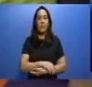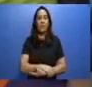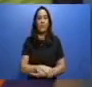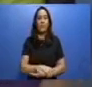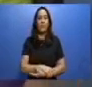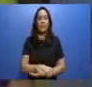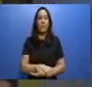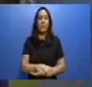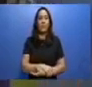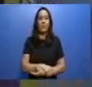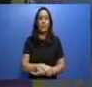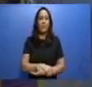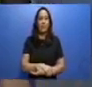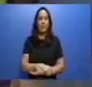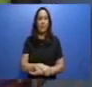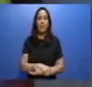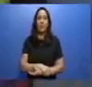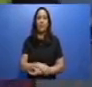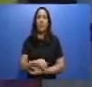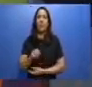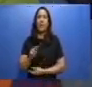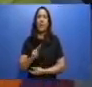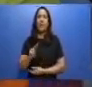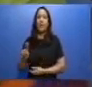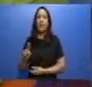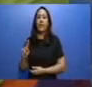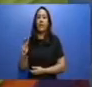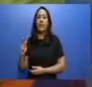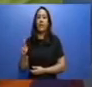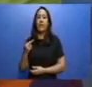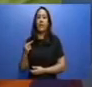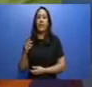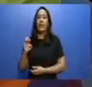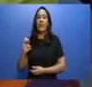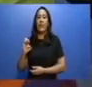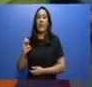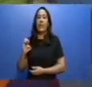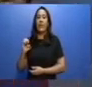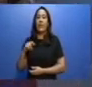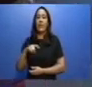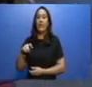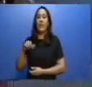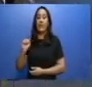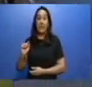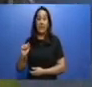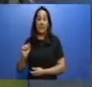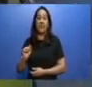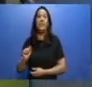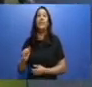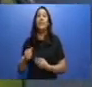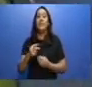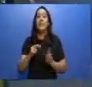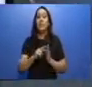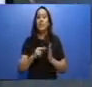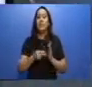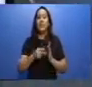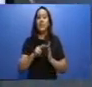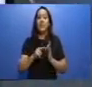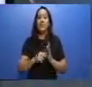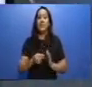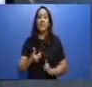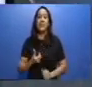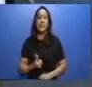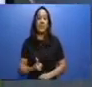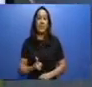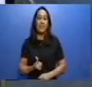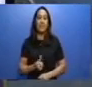toda vez que tem essa palavrinha hexa, é porque quer dizer algo com 6, tá bom? Mesmo se a gente não